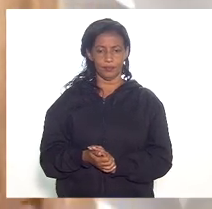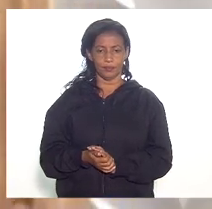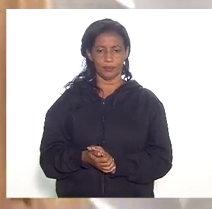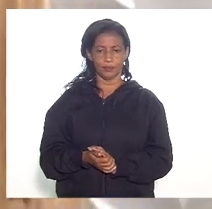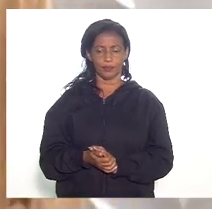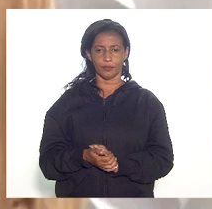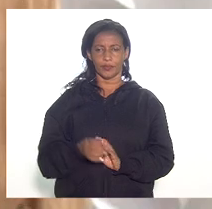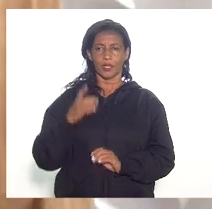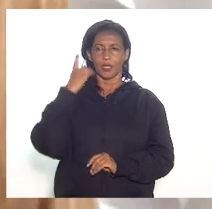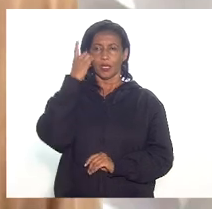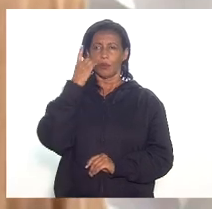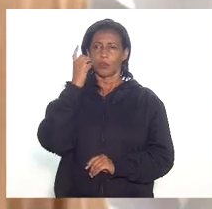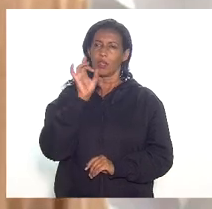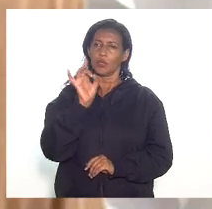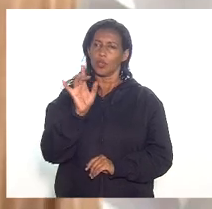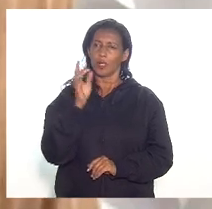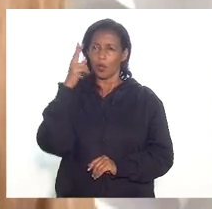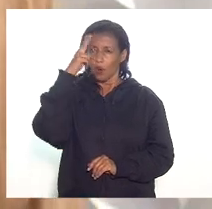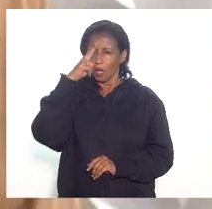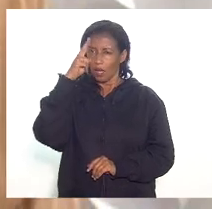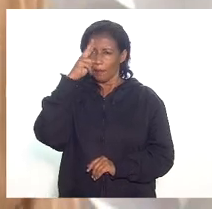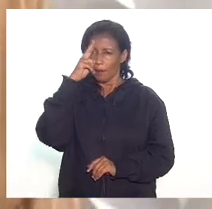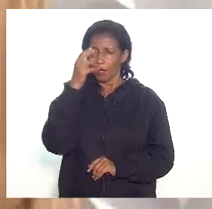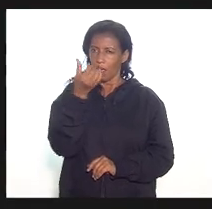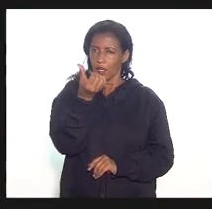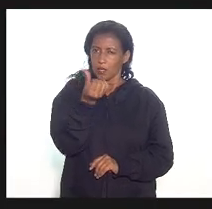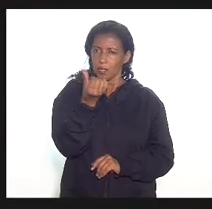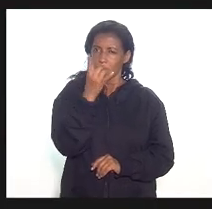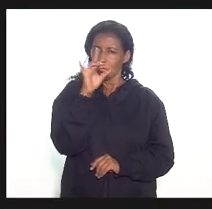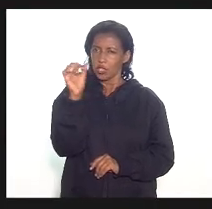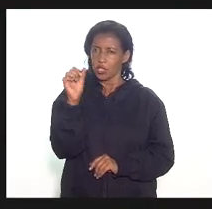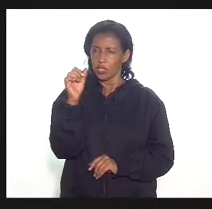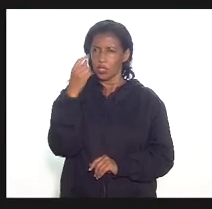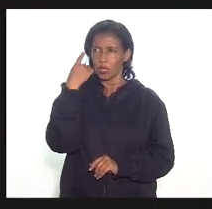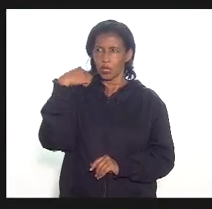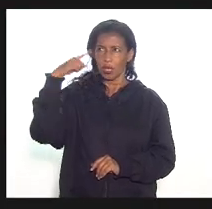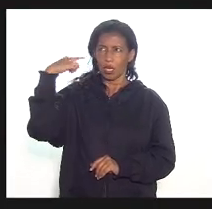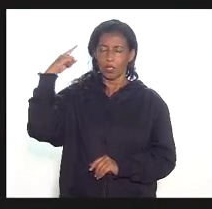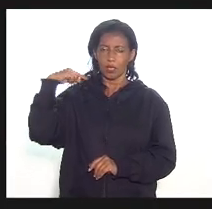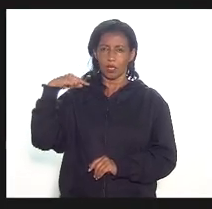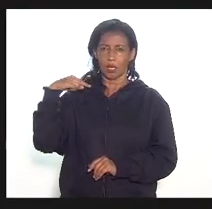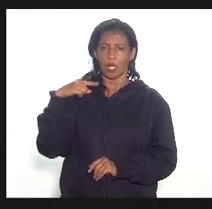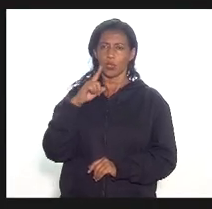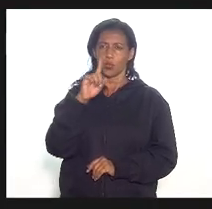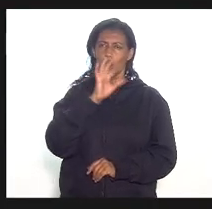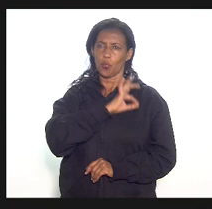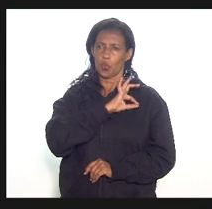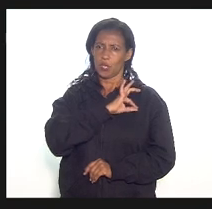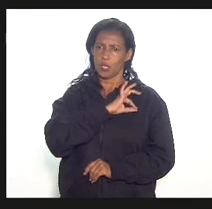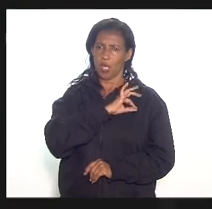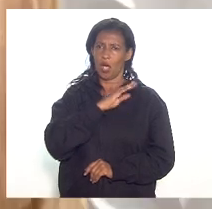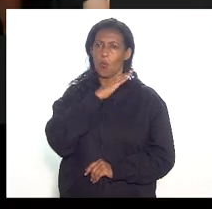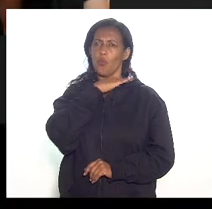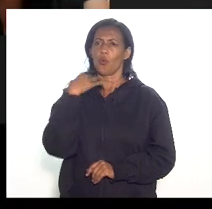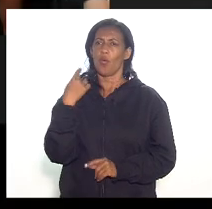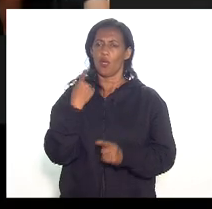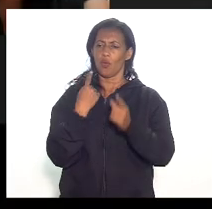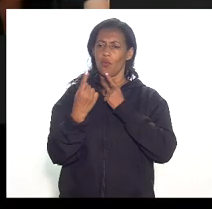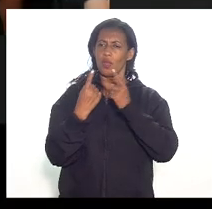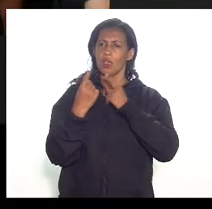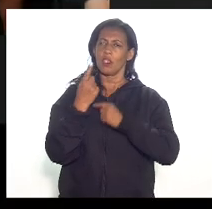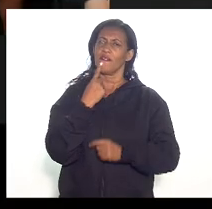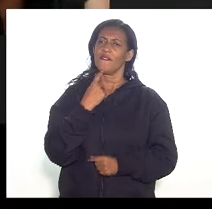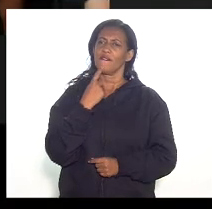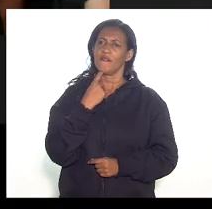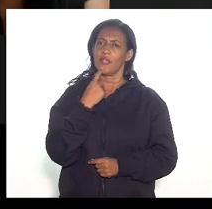só lembrar aqui que há seis dias atrás um policial militar foi executado na linha vermelha quero lembrar que na data de